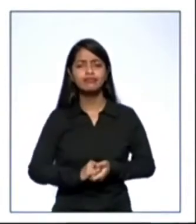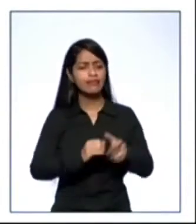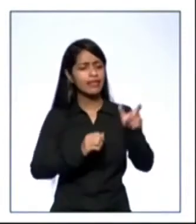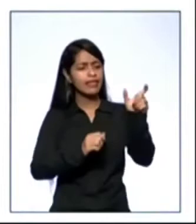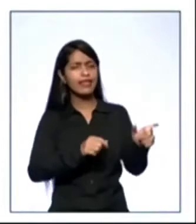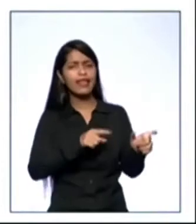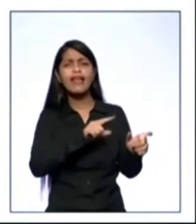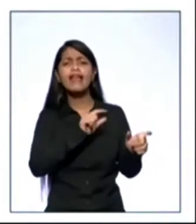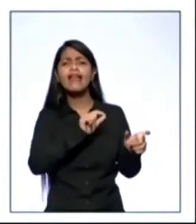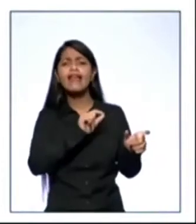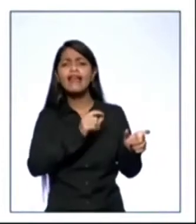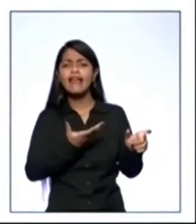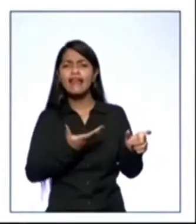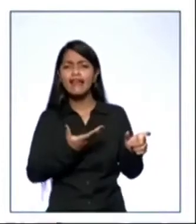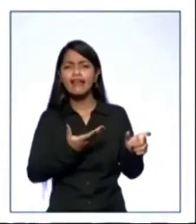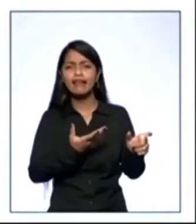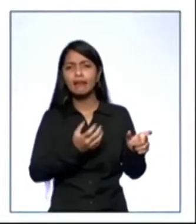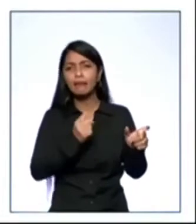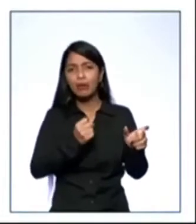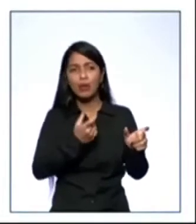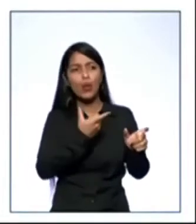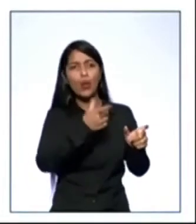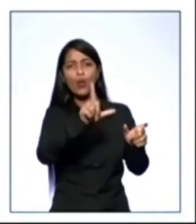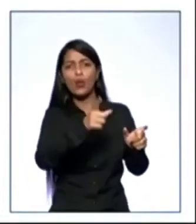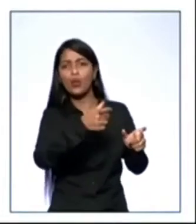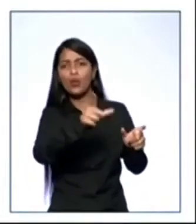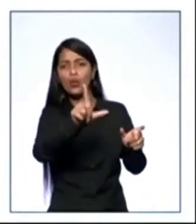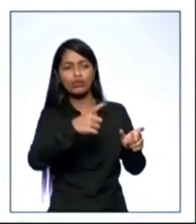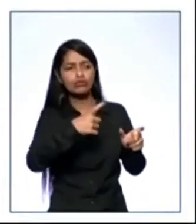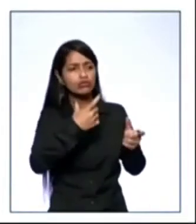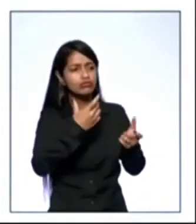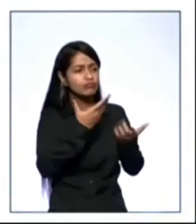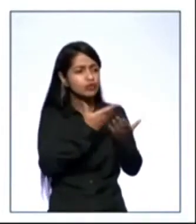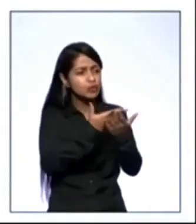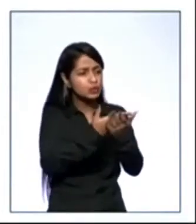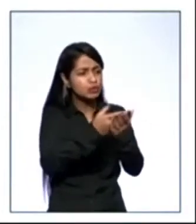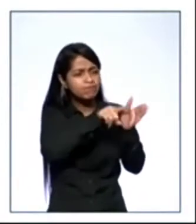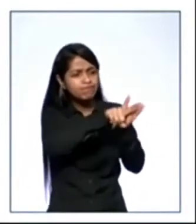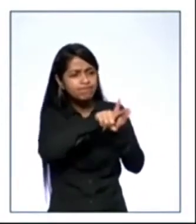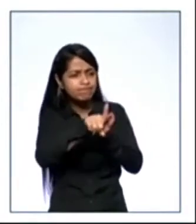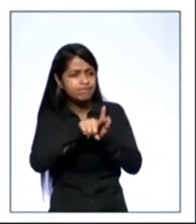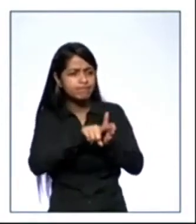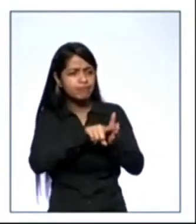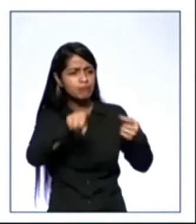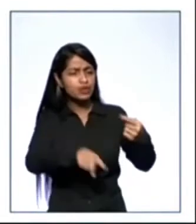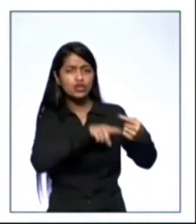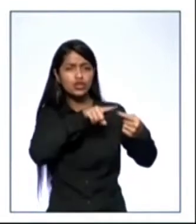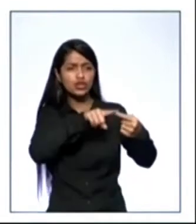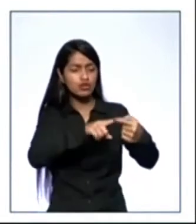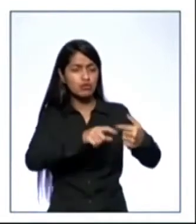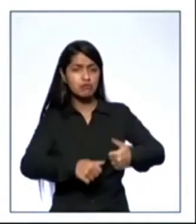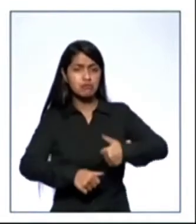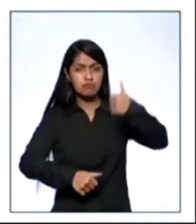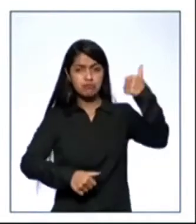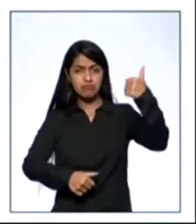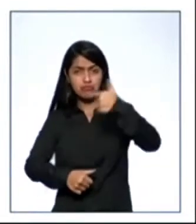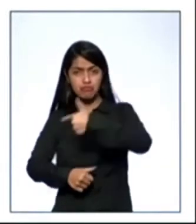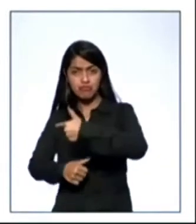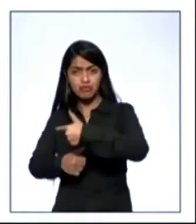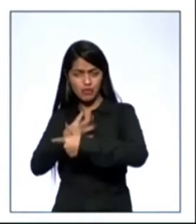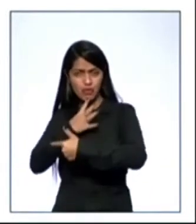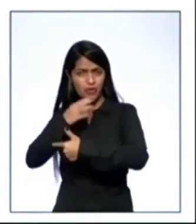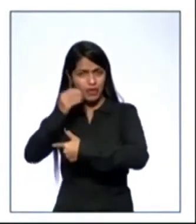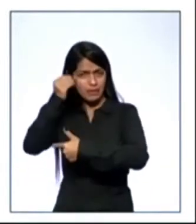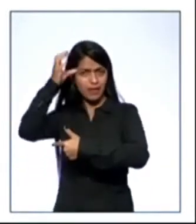a outros espetáculos ou estudos a ponto de considerar qualquer outro objetivo mais importante que a aquisição desse